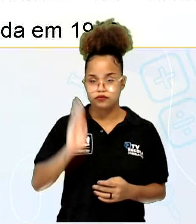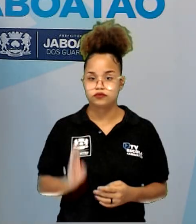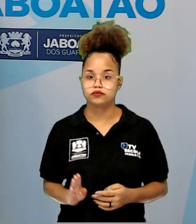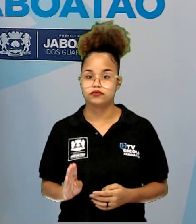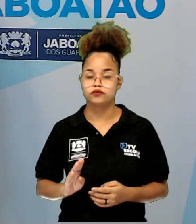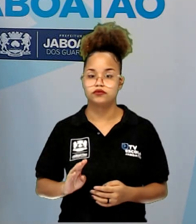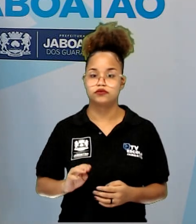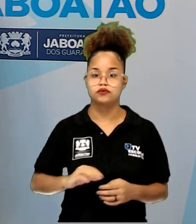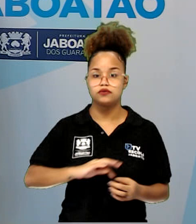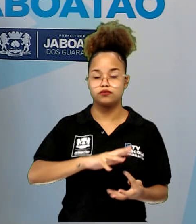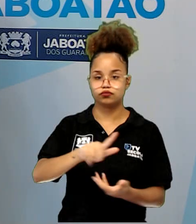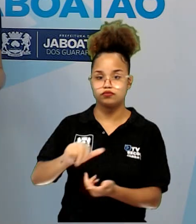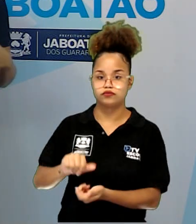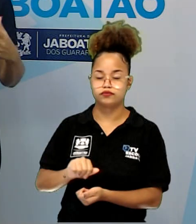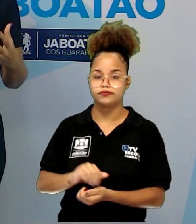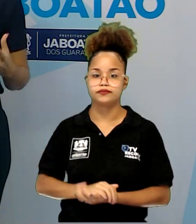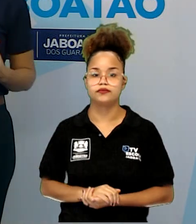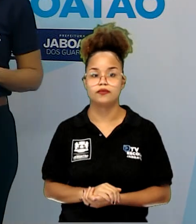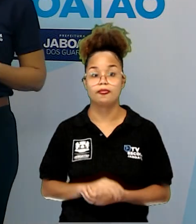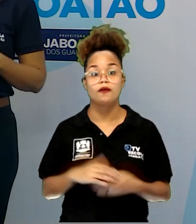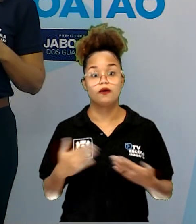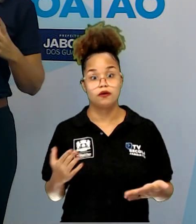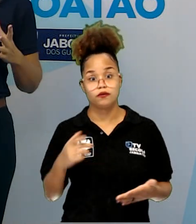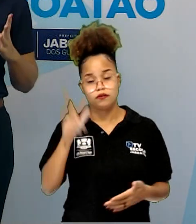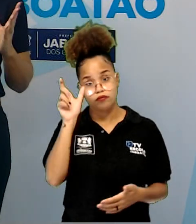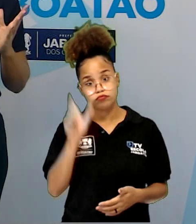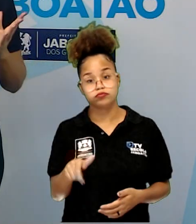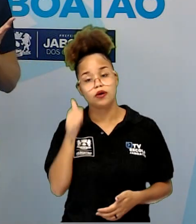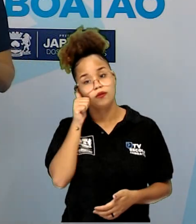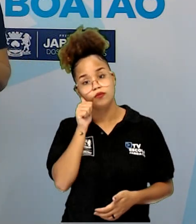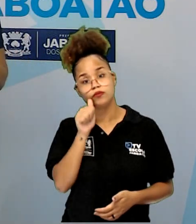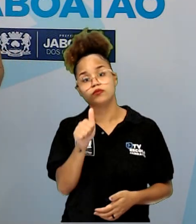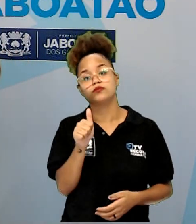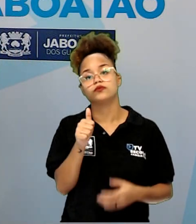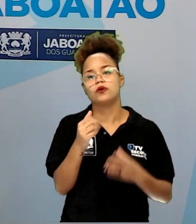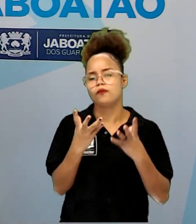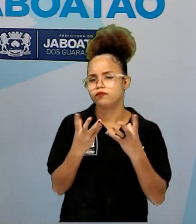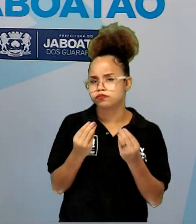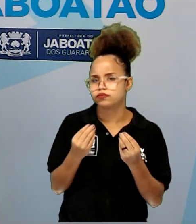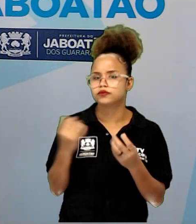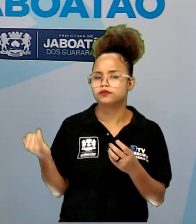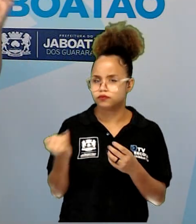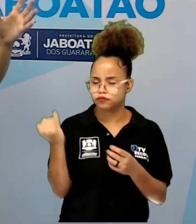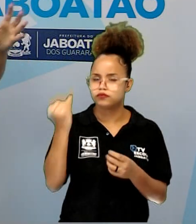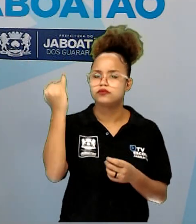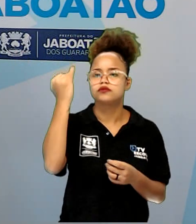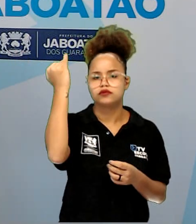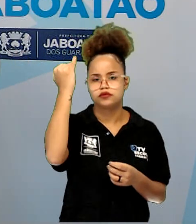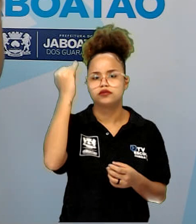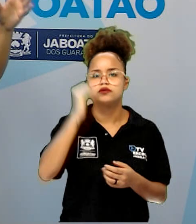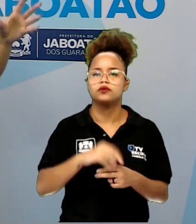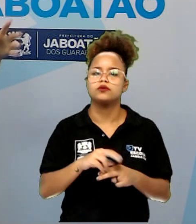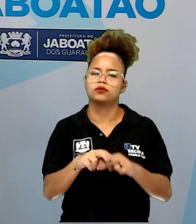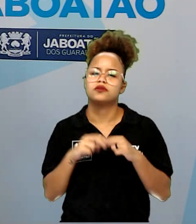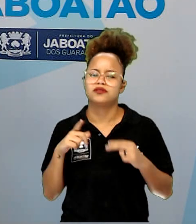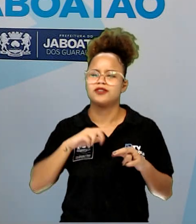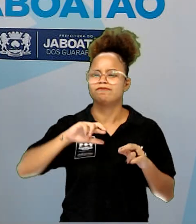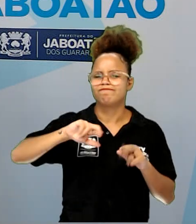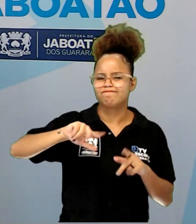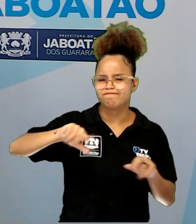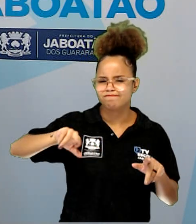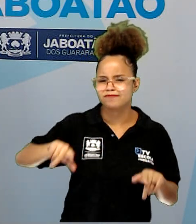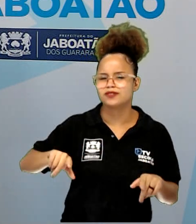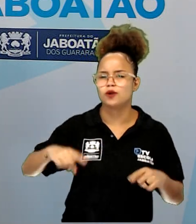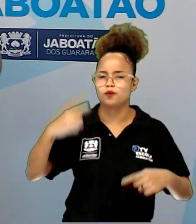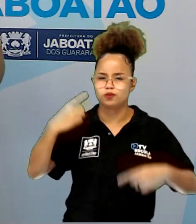1948. Então ela foi uma mulher, ela foi, de certa forma, a peça principal, apesar de todas as divergências